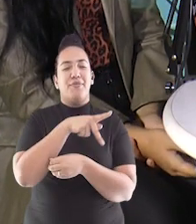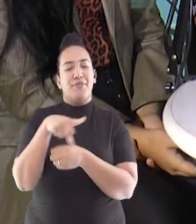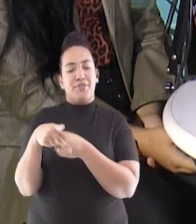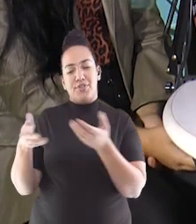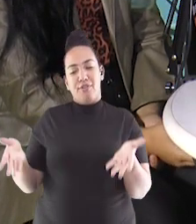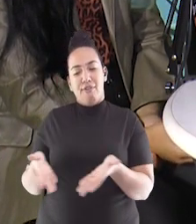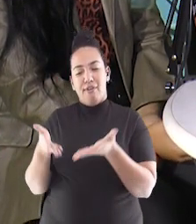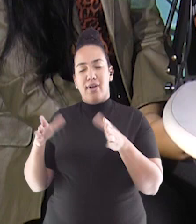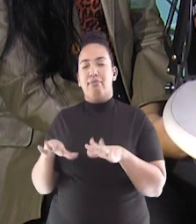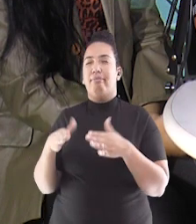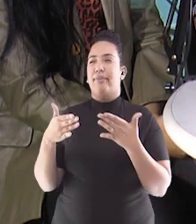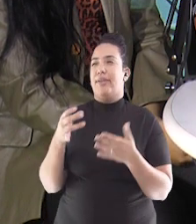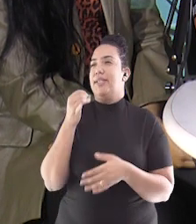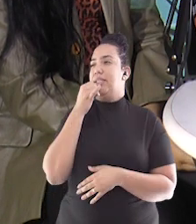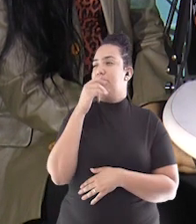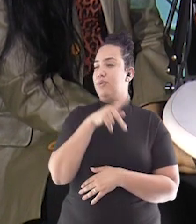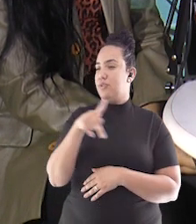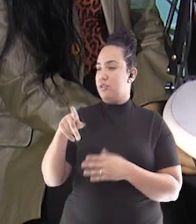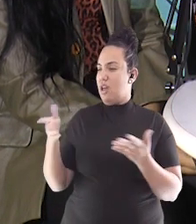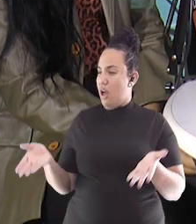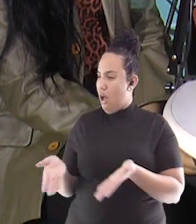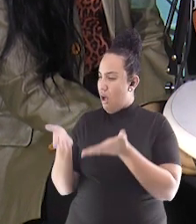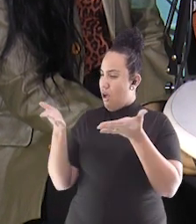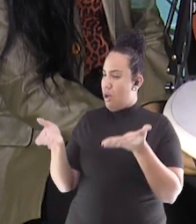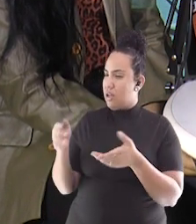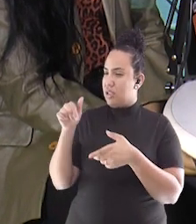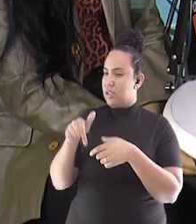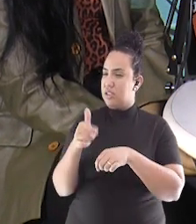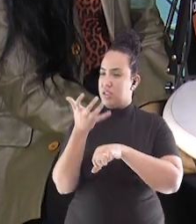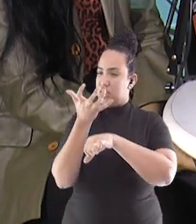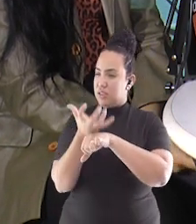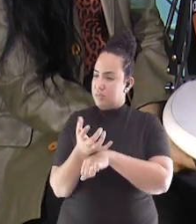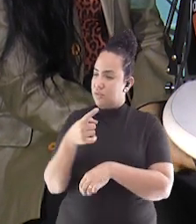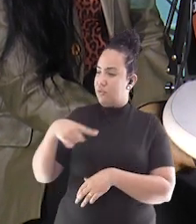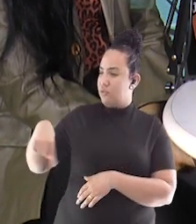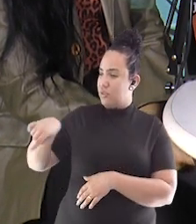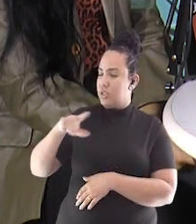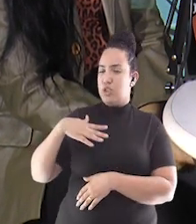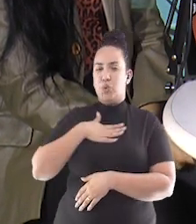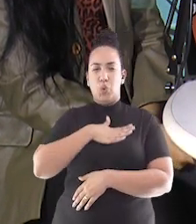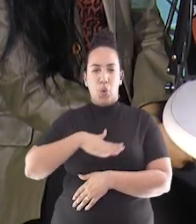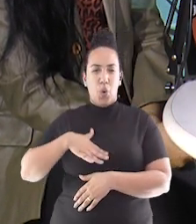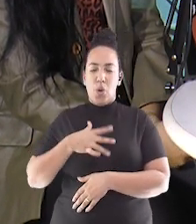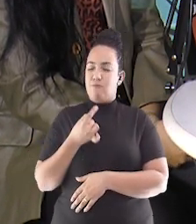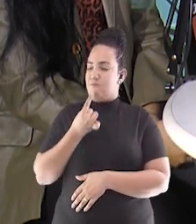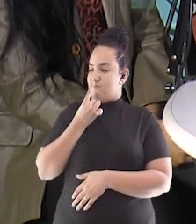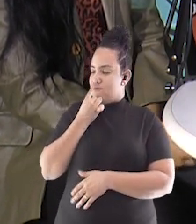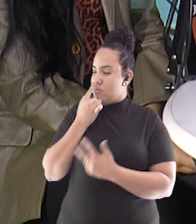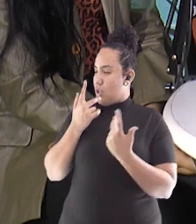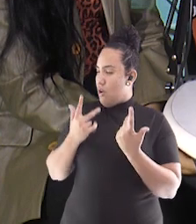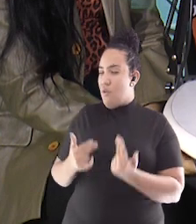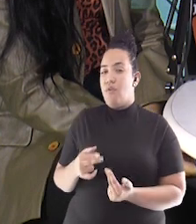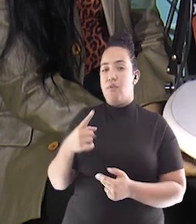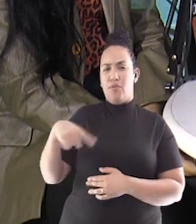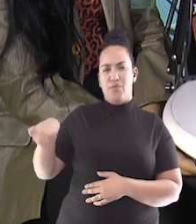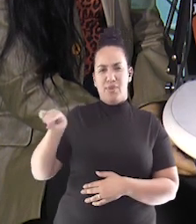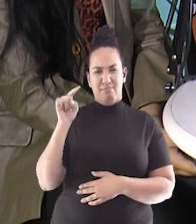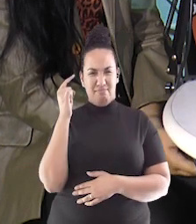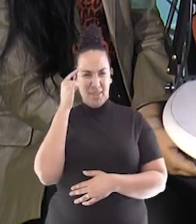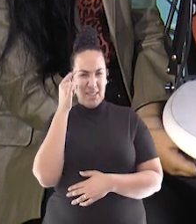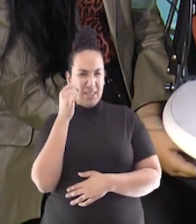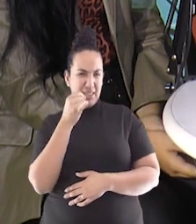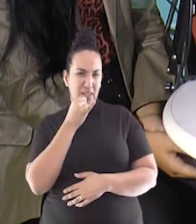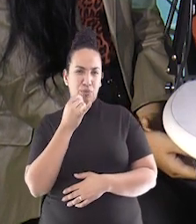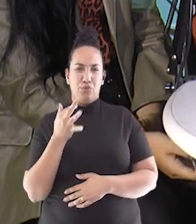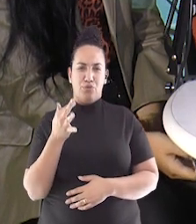esse incentivo, com esse auxílio e tendo, né, essas matérias que vocês mais gostam, que vocês mais se identificam, vocês pensam em fazer